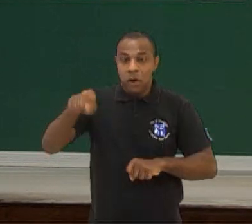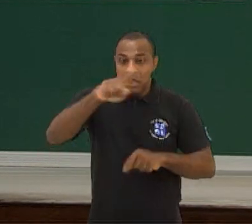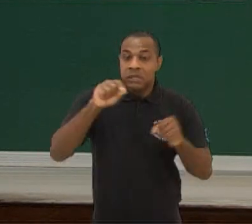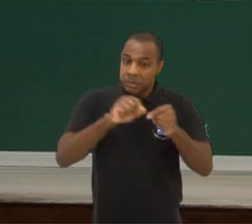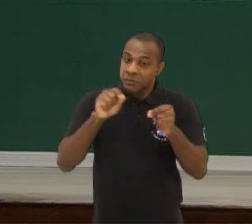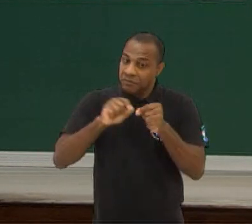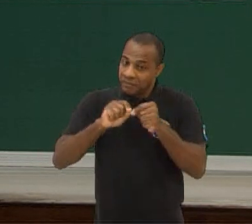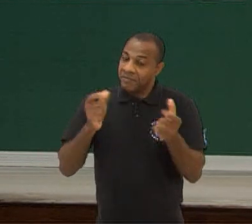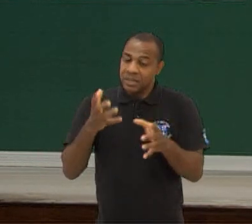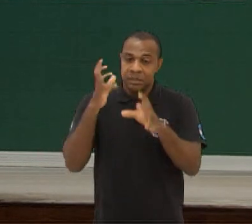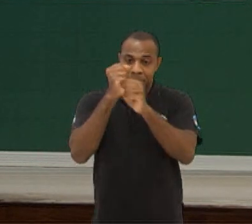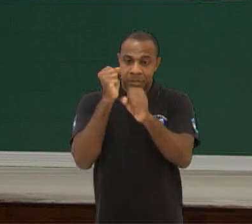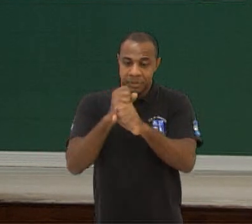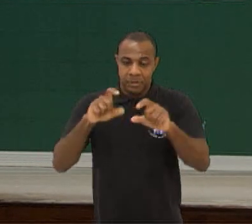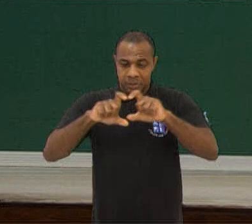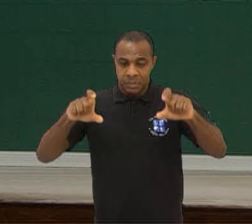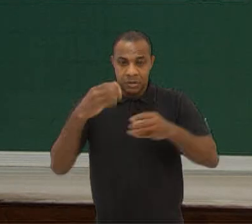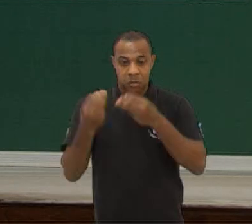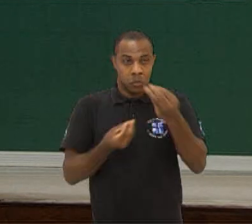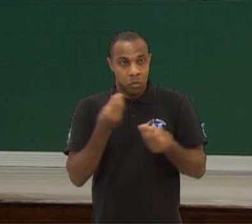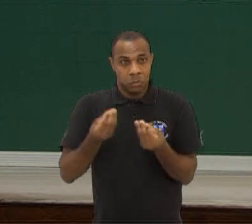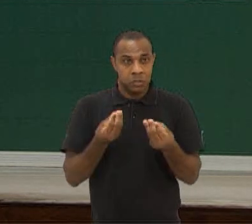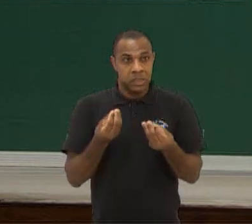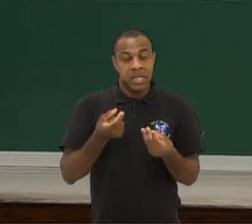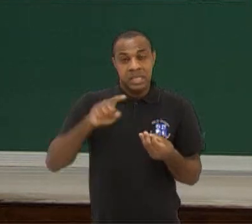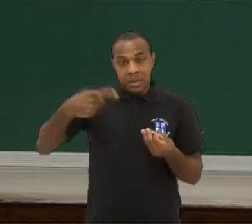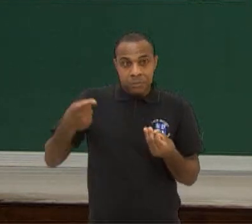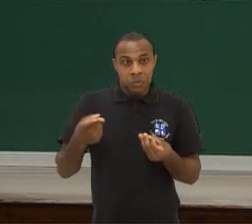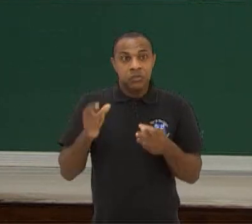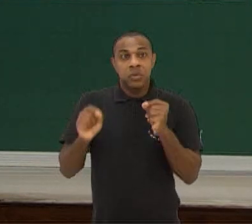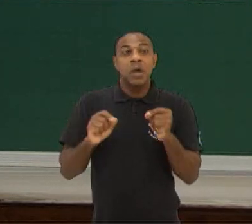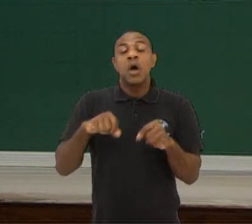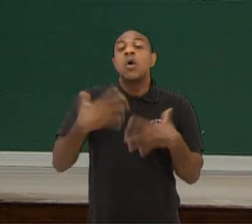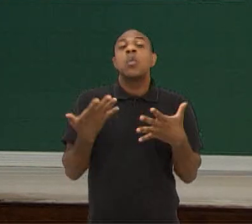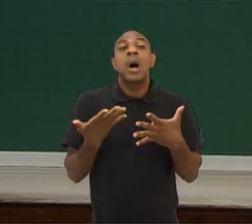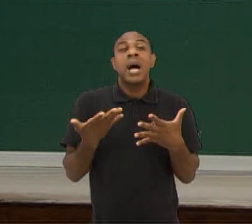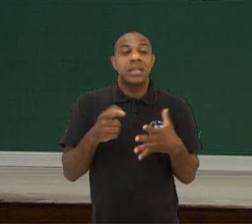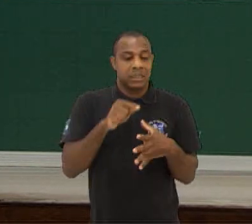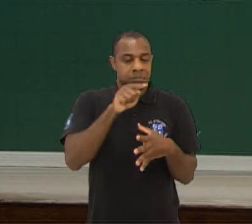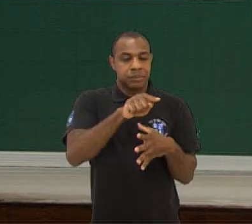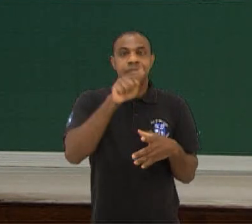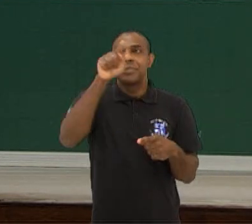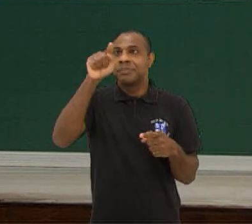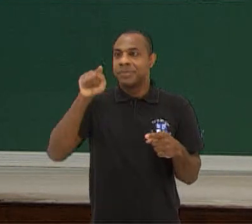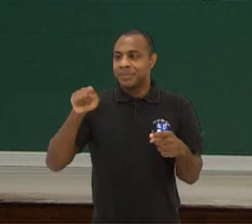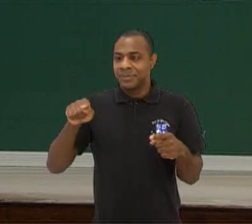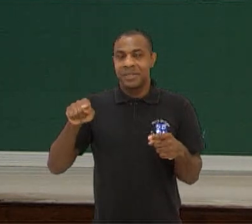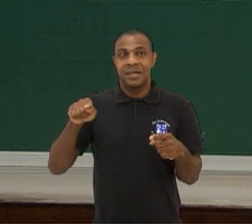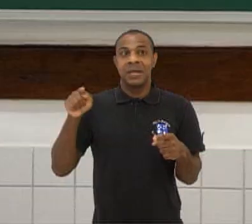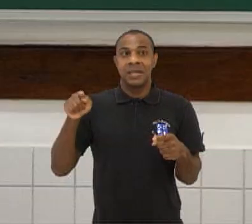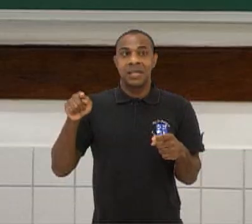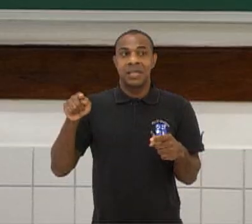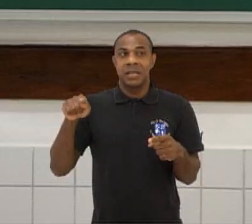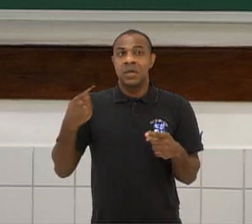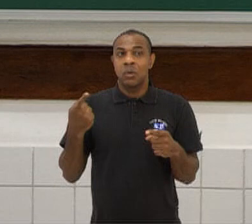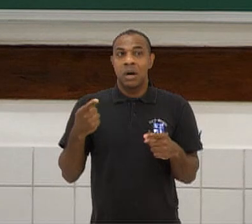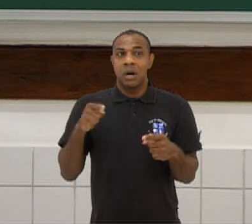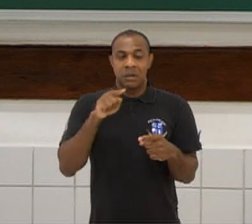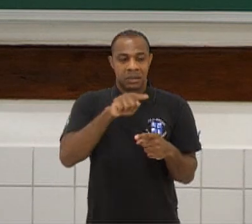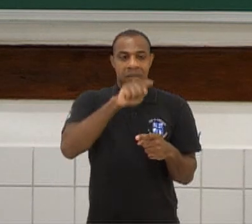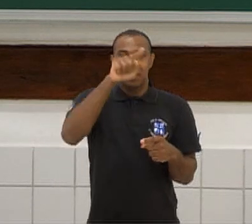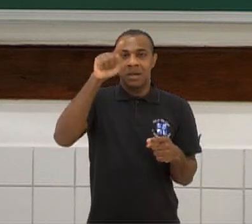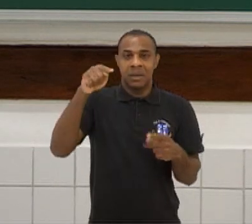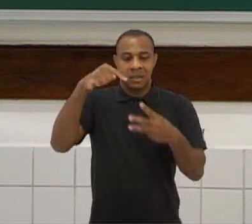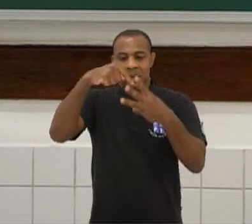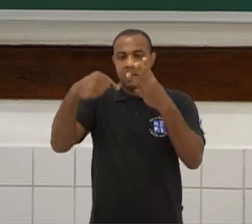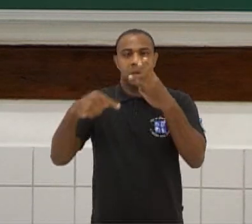vão resolver as 3. E daí vocês vão, depois que resolver, quais são essas equações? Ou seja, quais daquelas